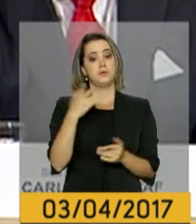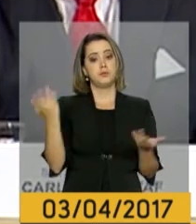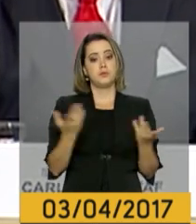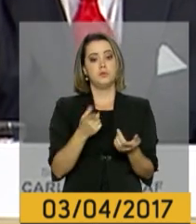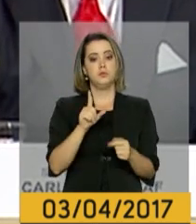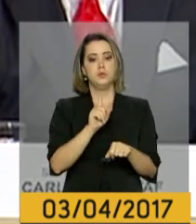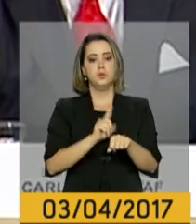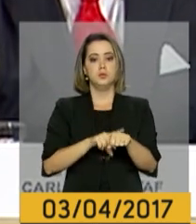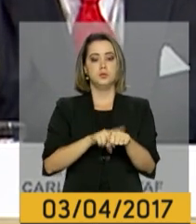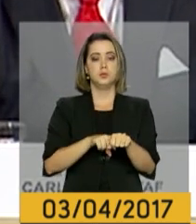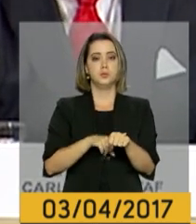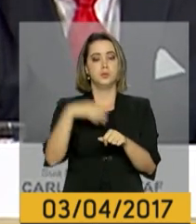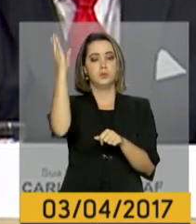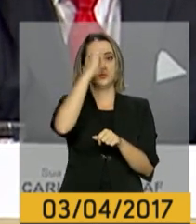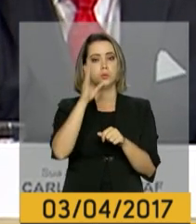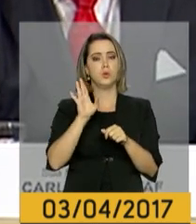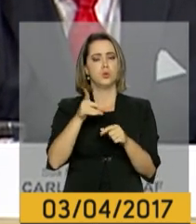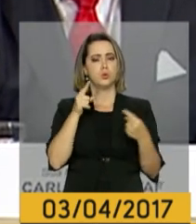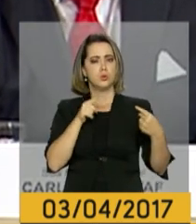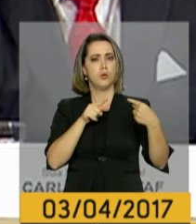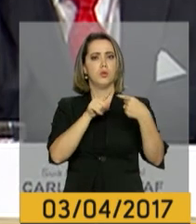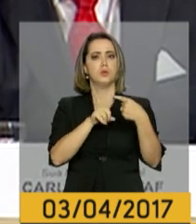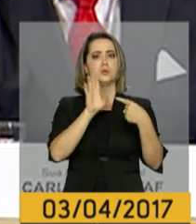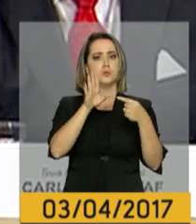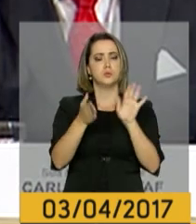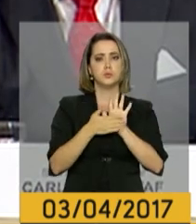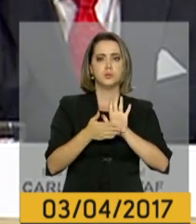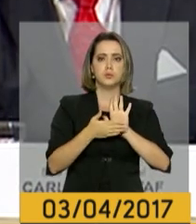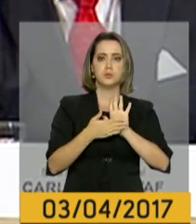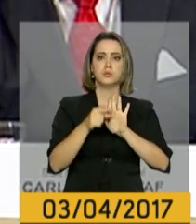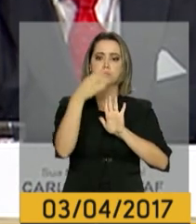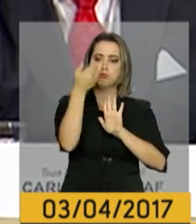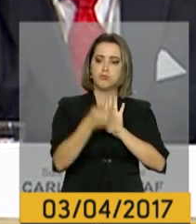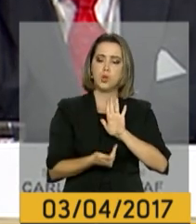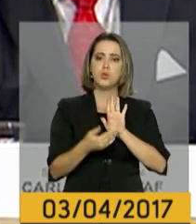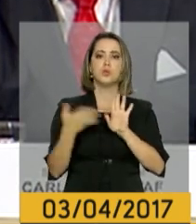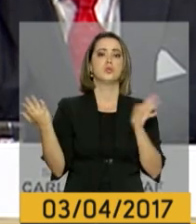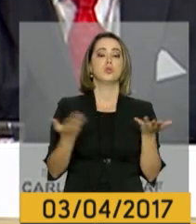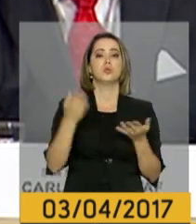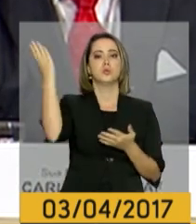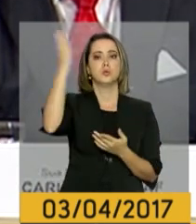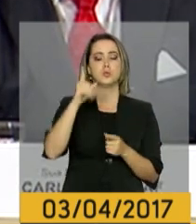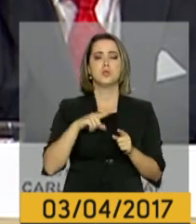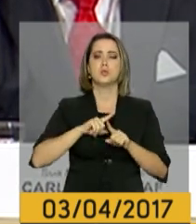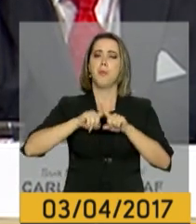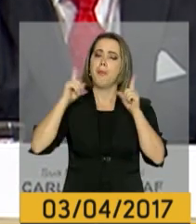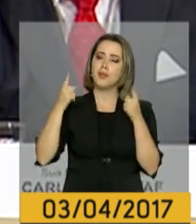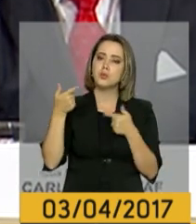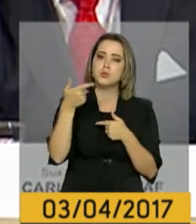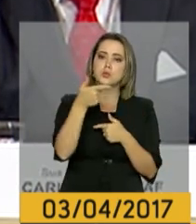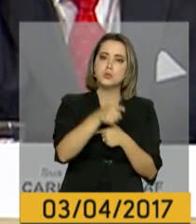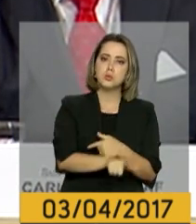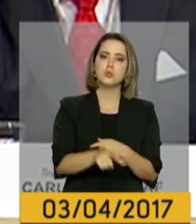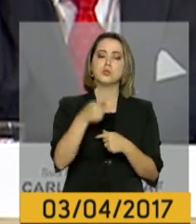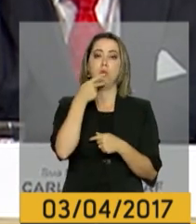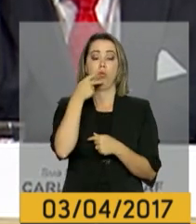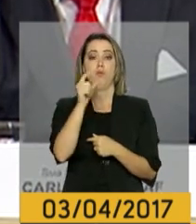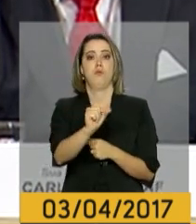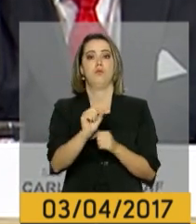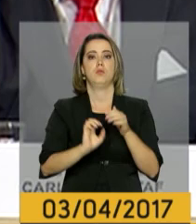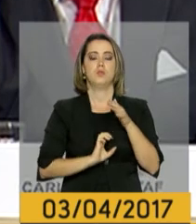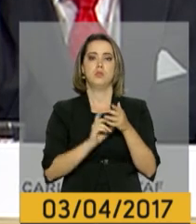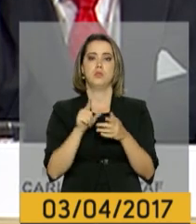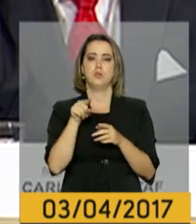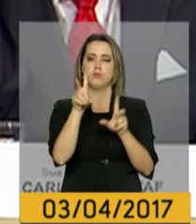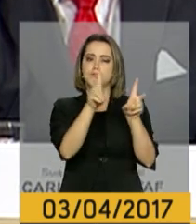momento brasileiro já foi objeto de apresentações nesta tarde, mas tomo a liberdade de retomar alguns